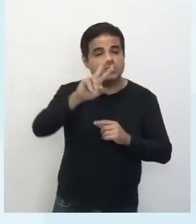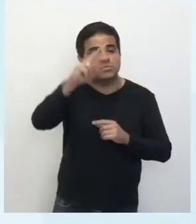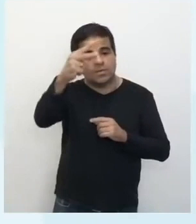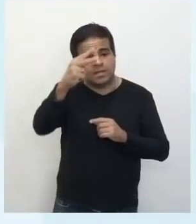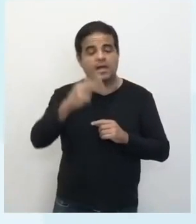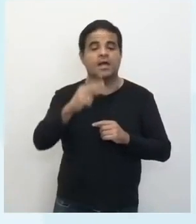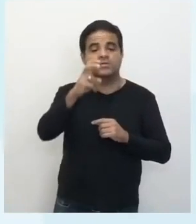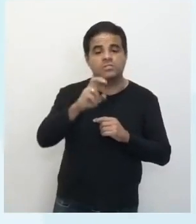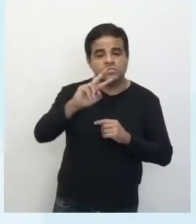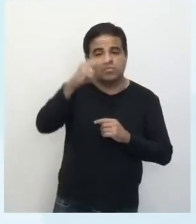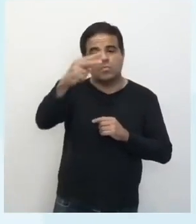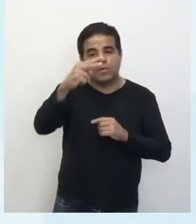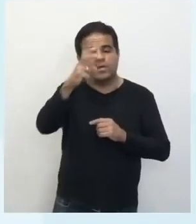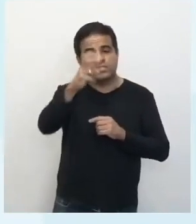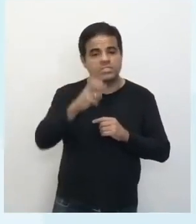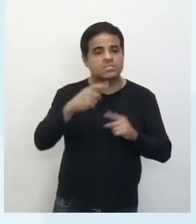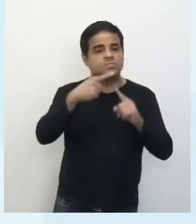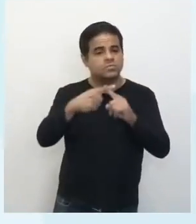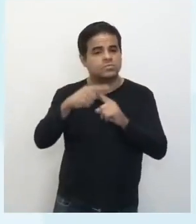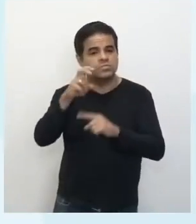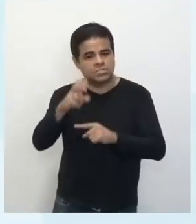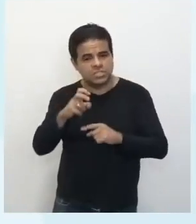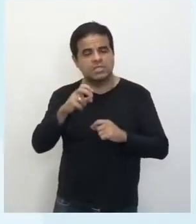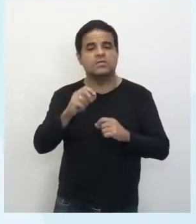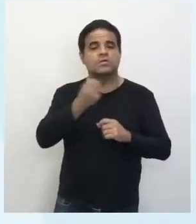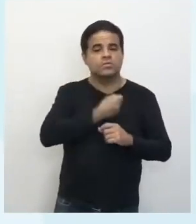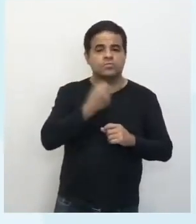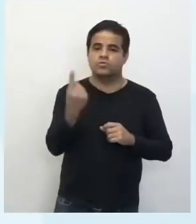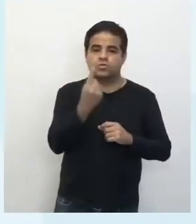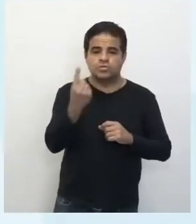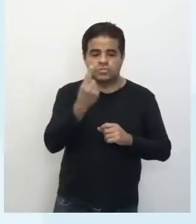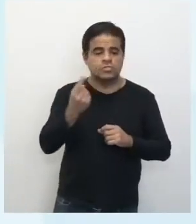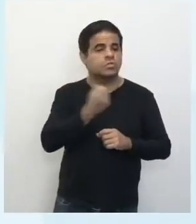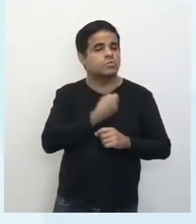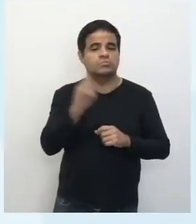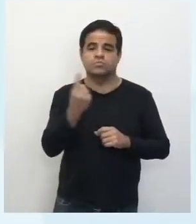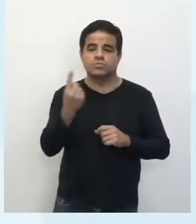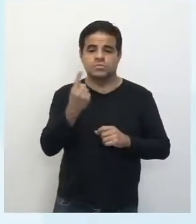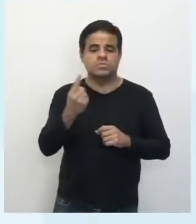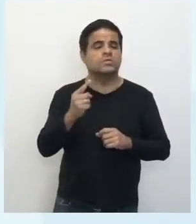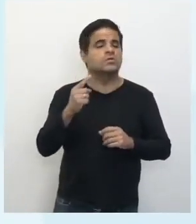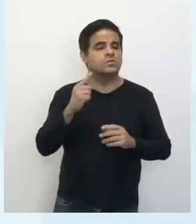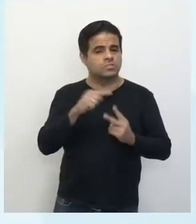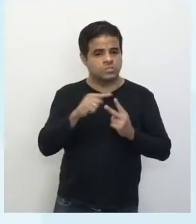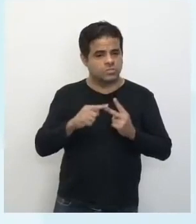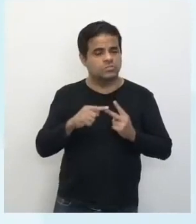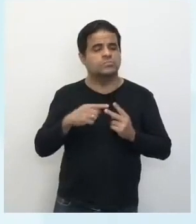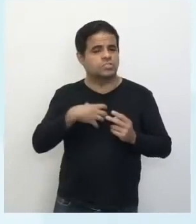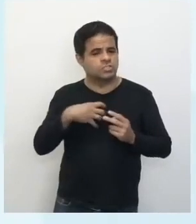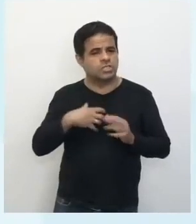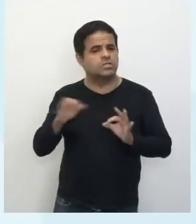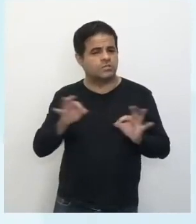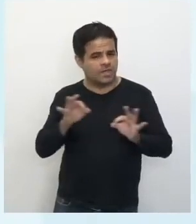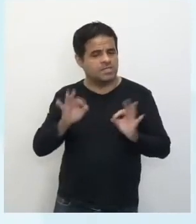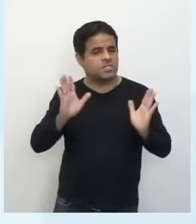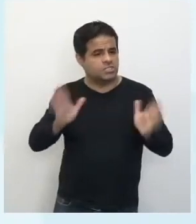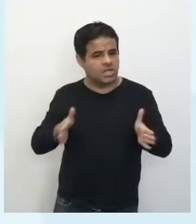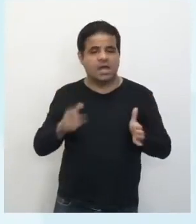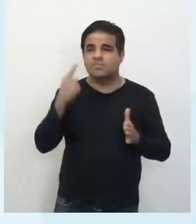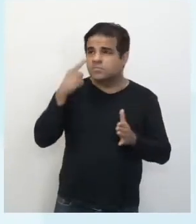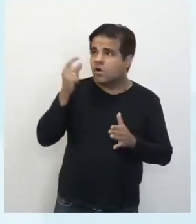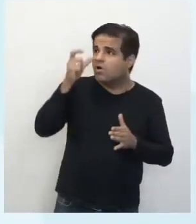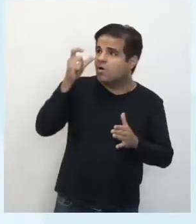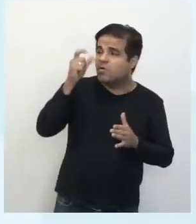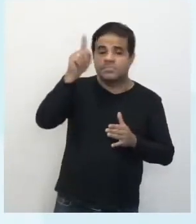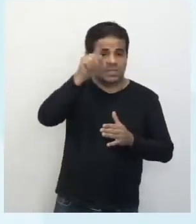com x quadrado? Quem é x com x? Quem é número sozinho com número sozinho? Tinha duas maneiras de fazer, a gente já viu, mas é só a